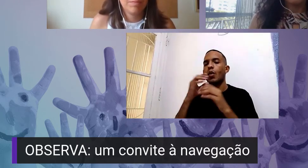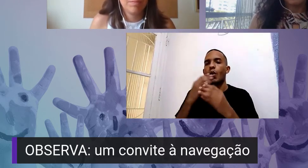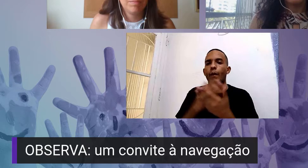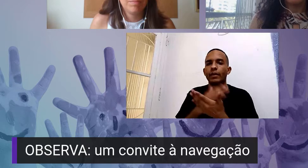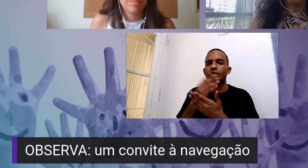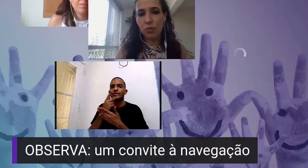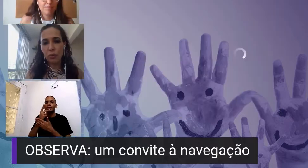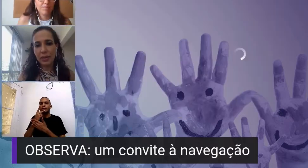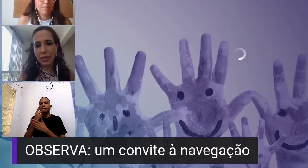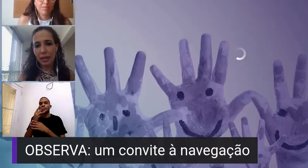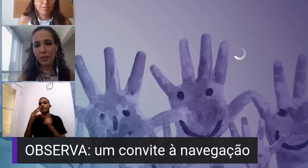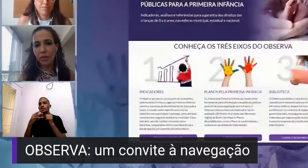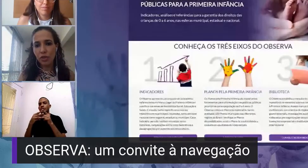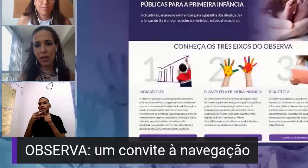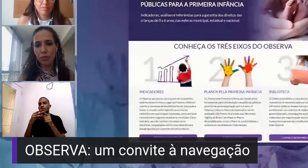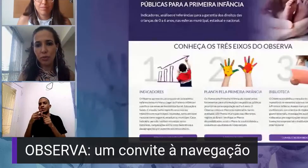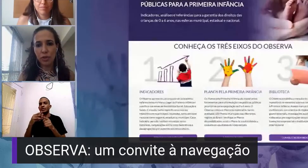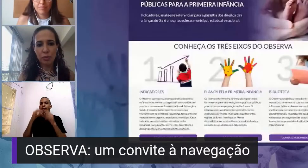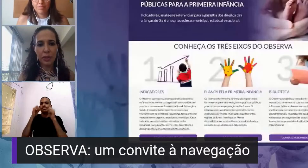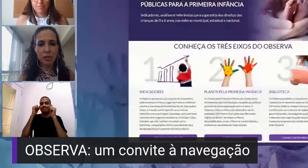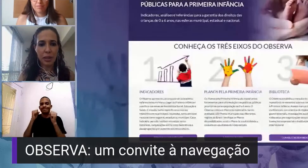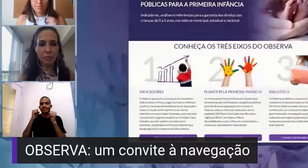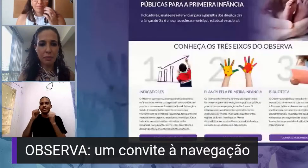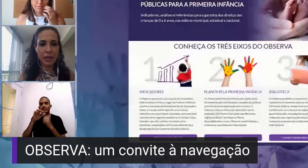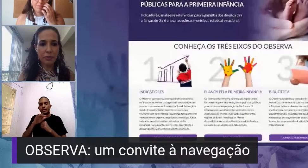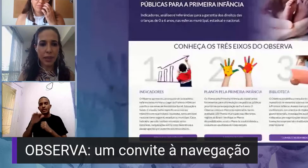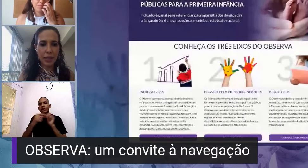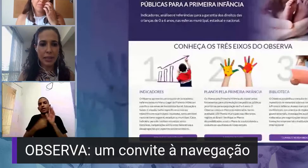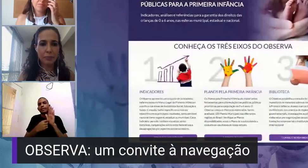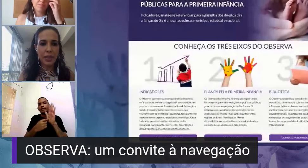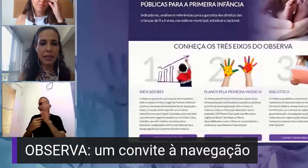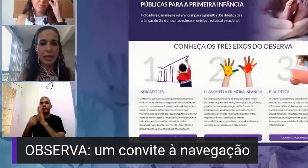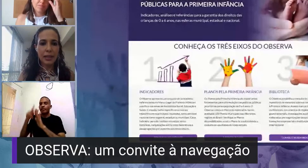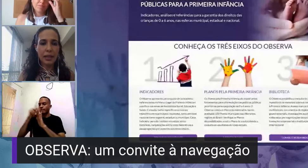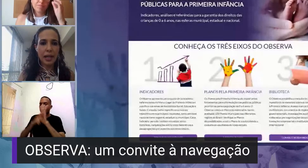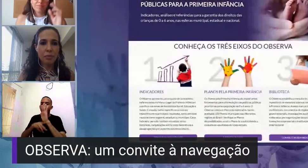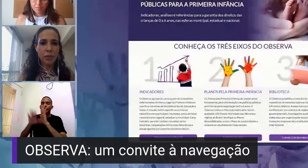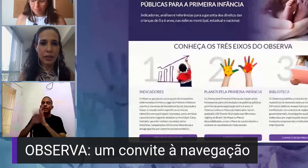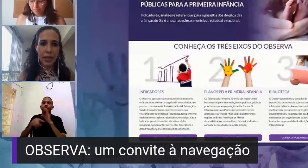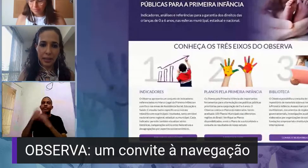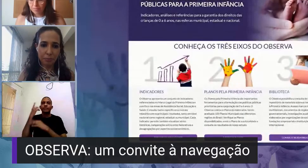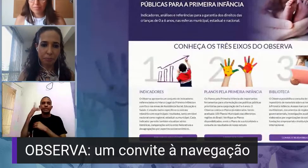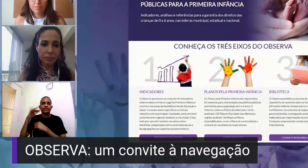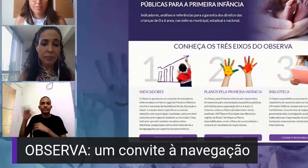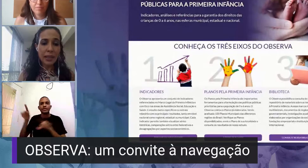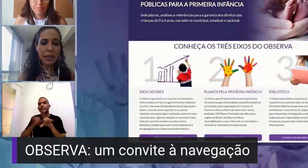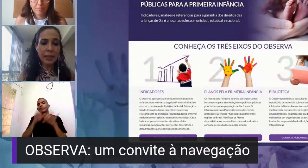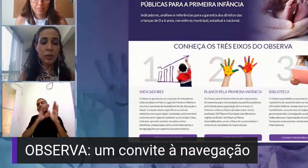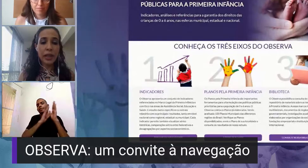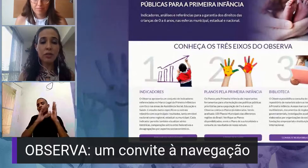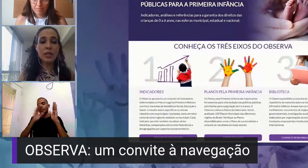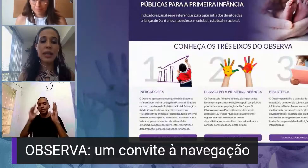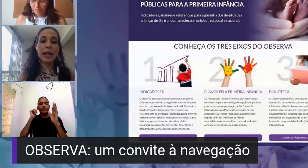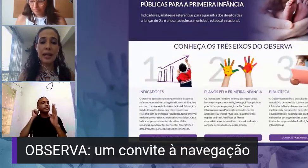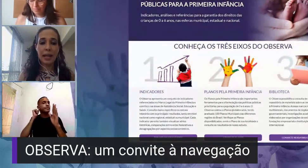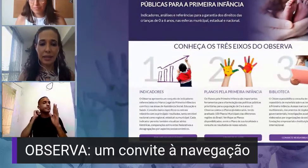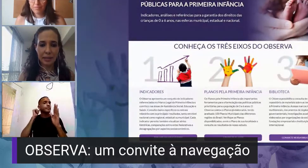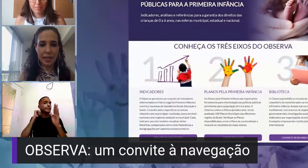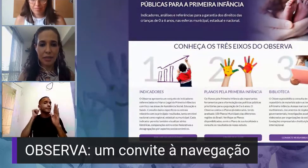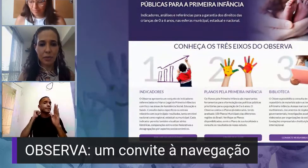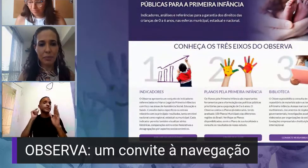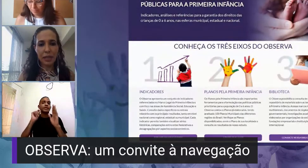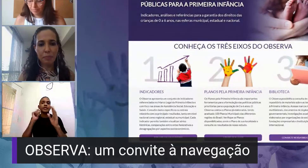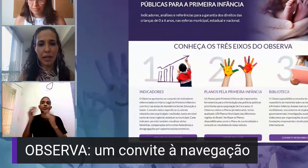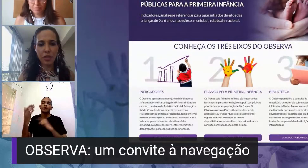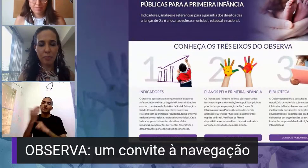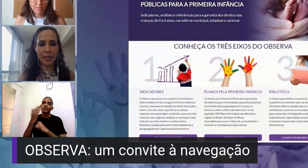três eixos do Observa, de indicadores de planos pela primeira infância, e a biblioteca. Então, quem nos guiará